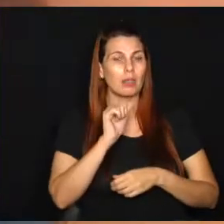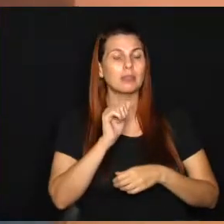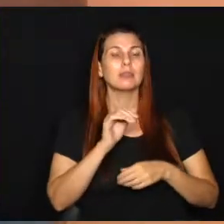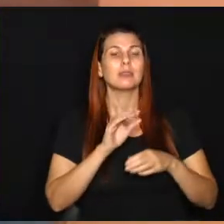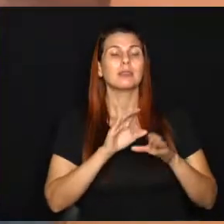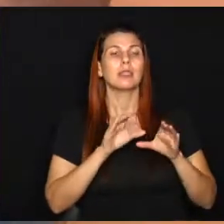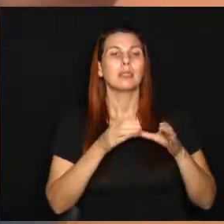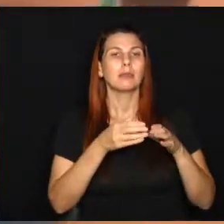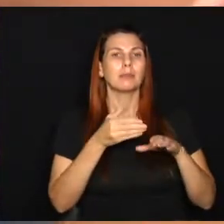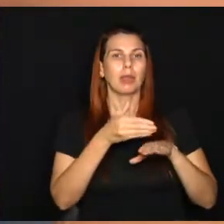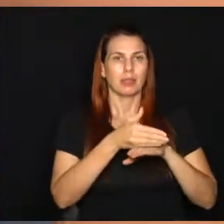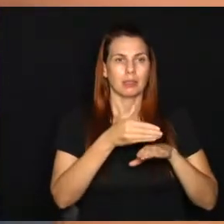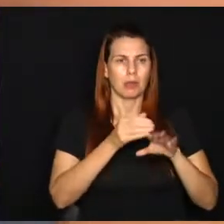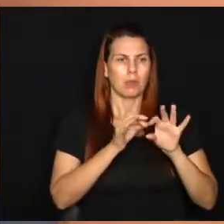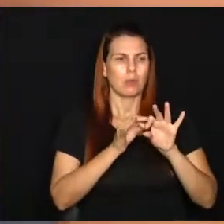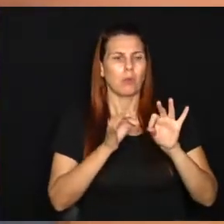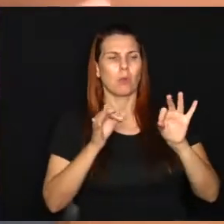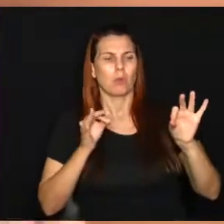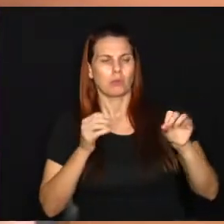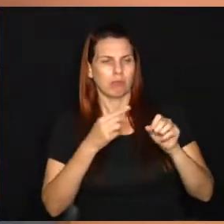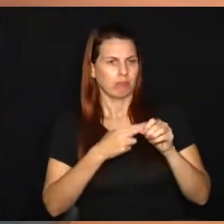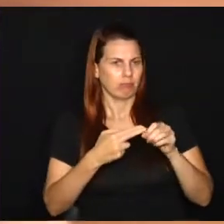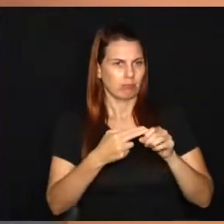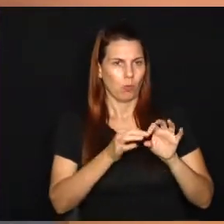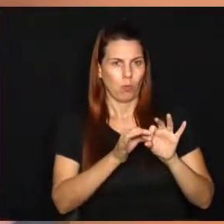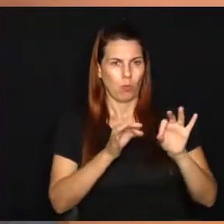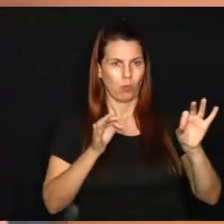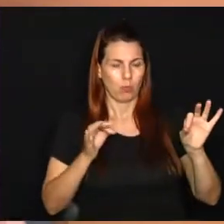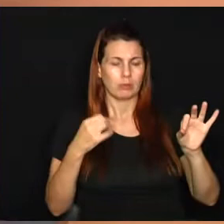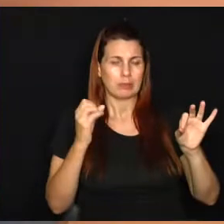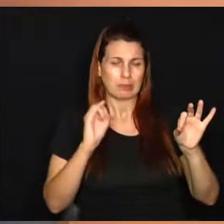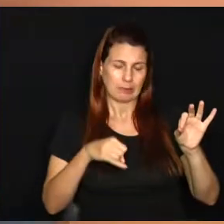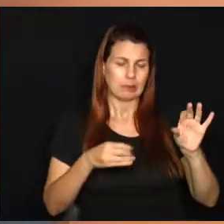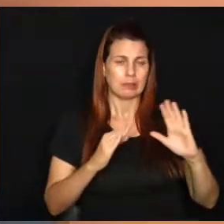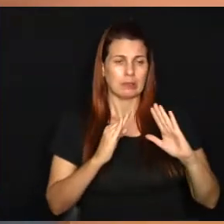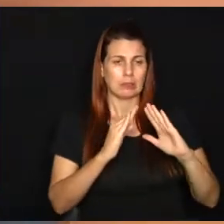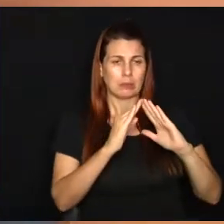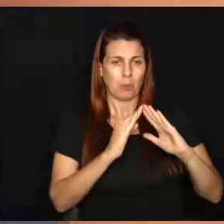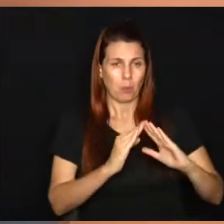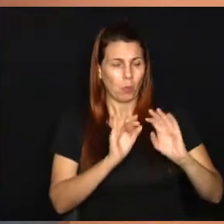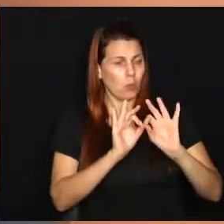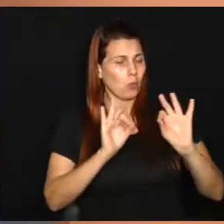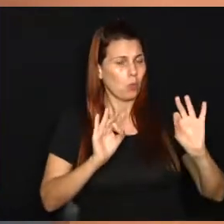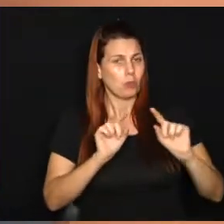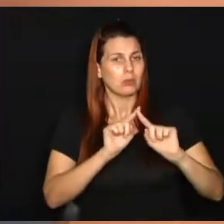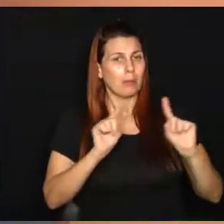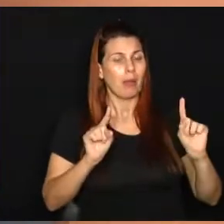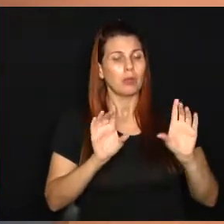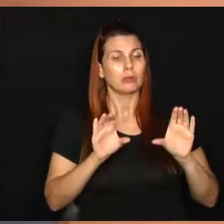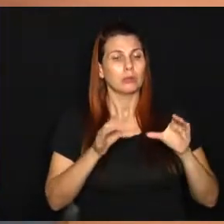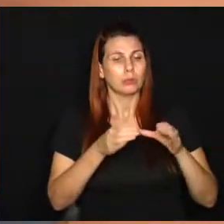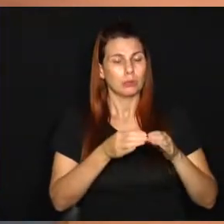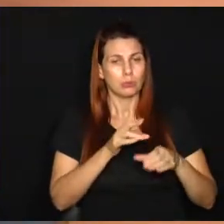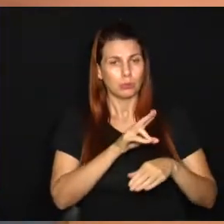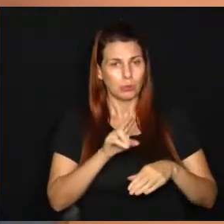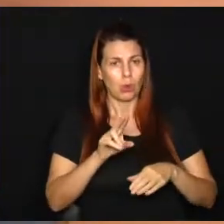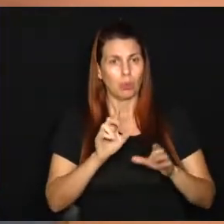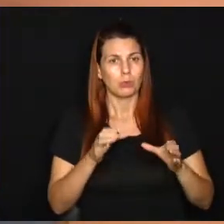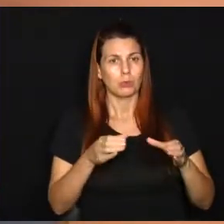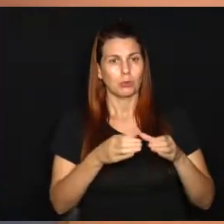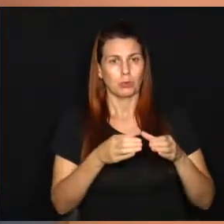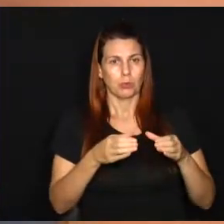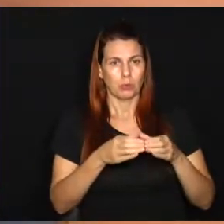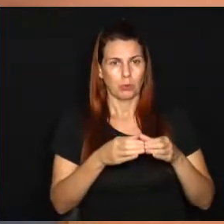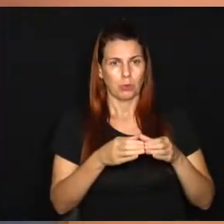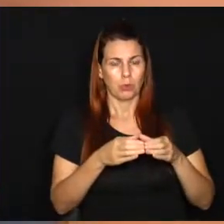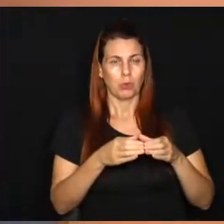fato da gente morar distante. Também a gente mora distante, mas o nome do grupo, que existe há mais de 30